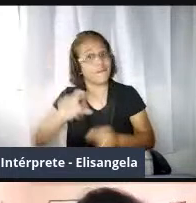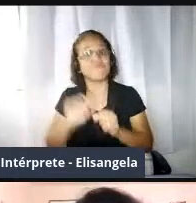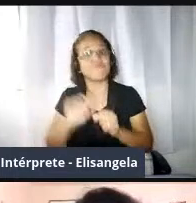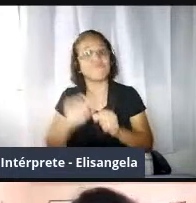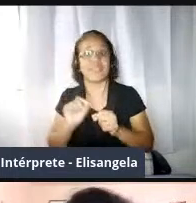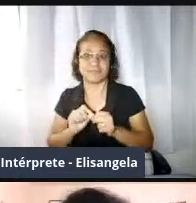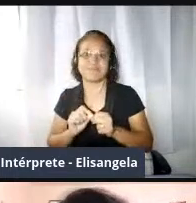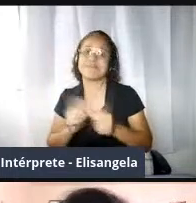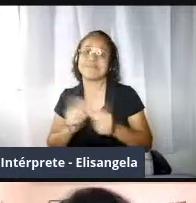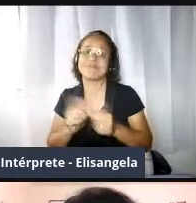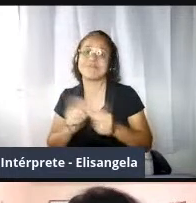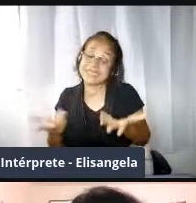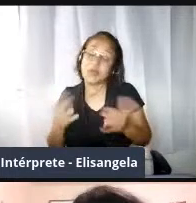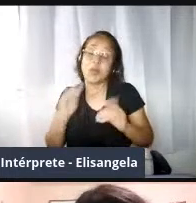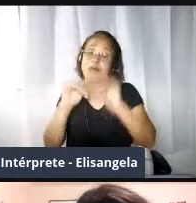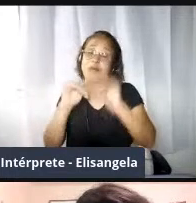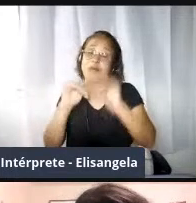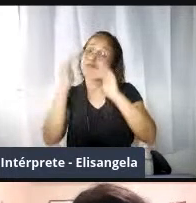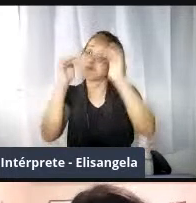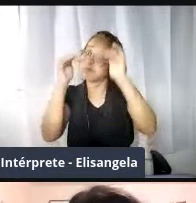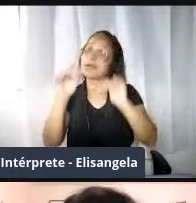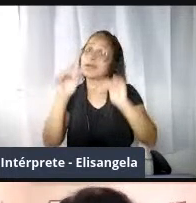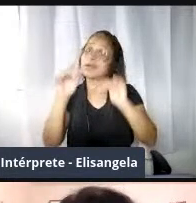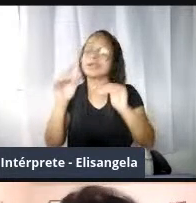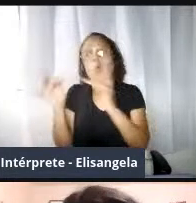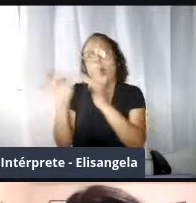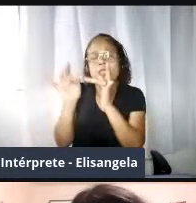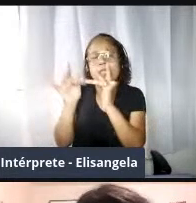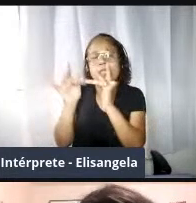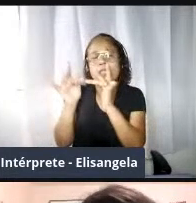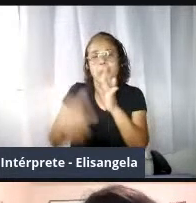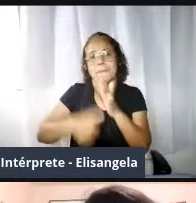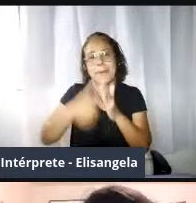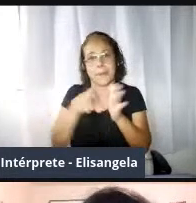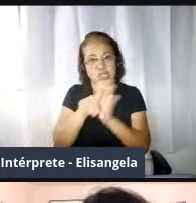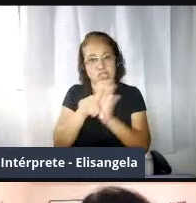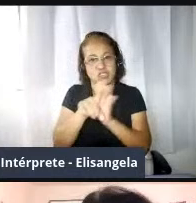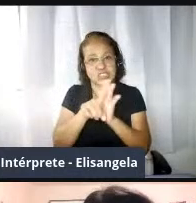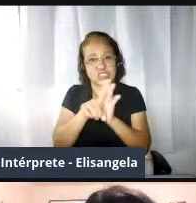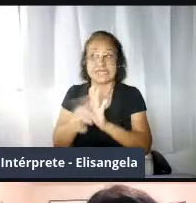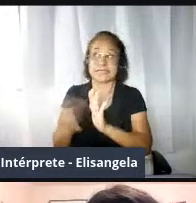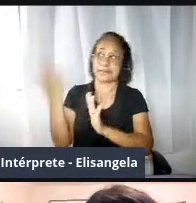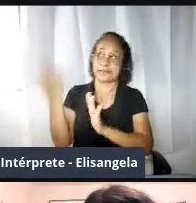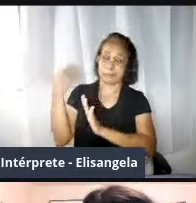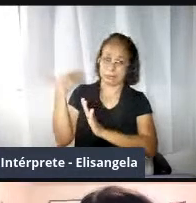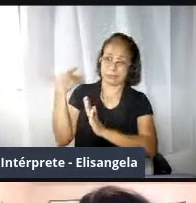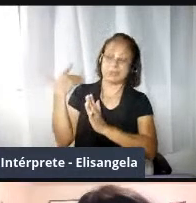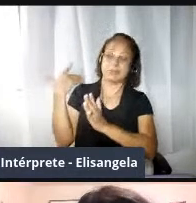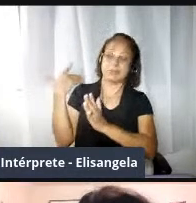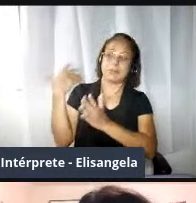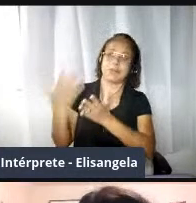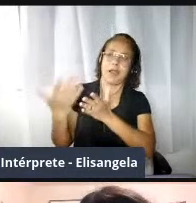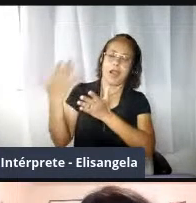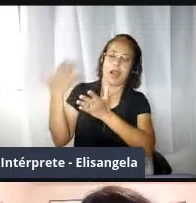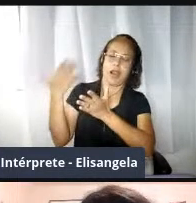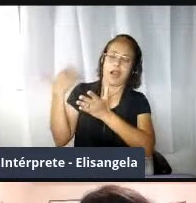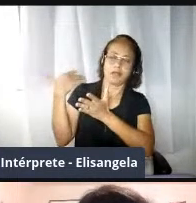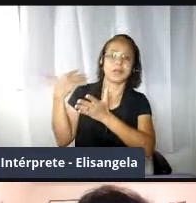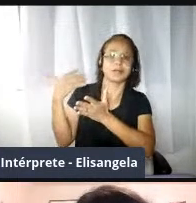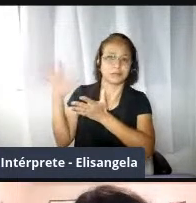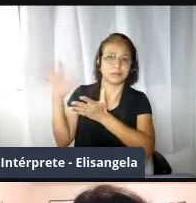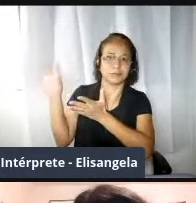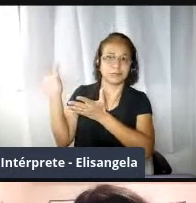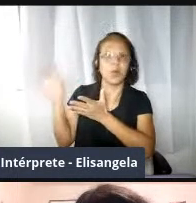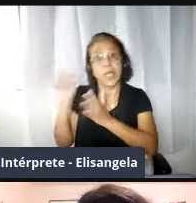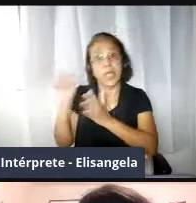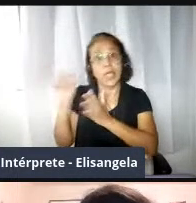do conhecimento. Então, eu fui tendo contato com, primeiro, pesquisas realizadas antes, né? Então, as duas grandes referências que eu coloquei